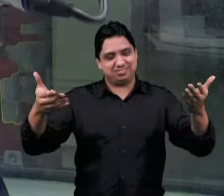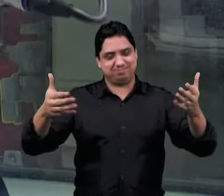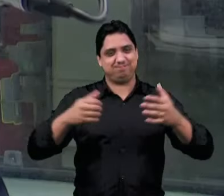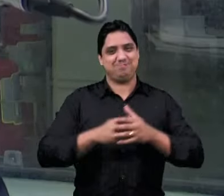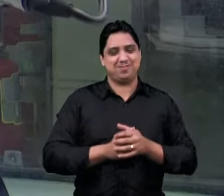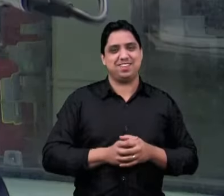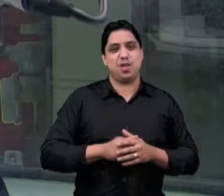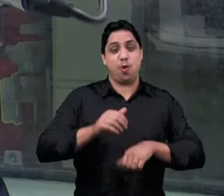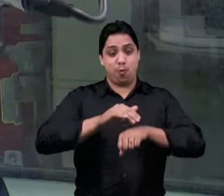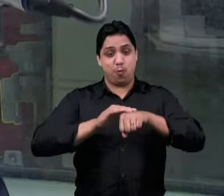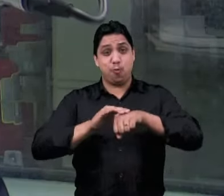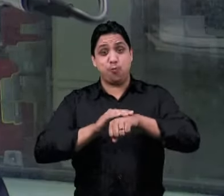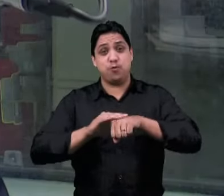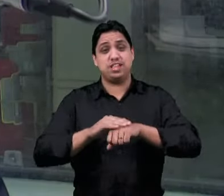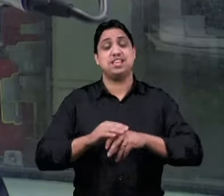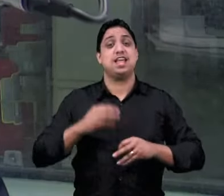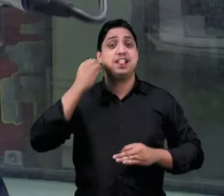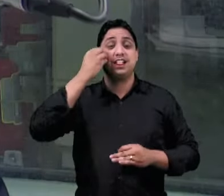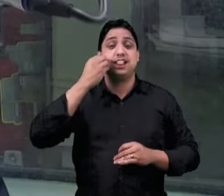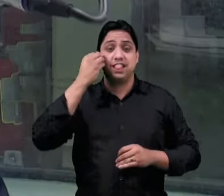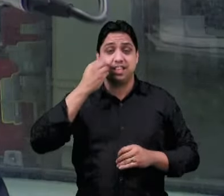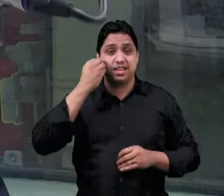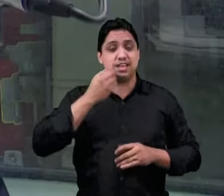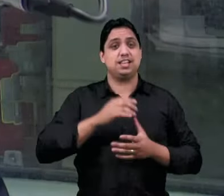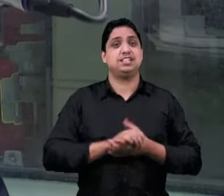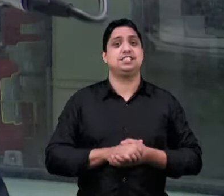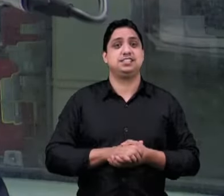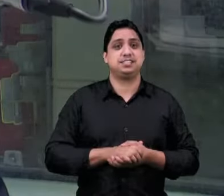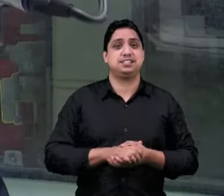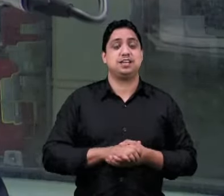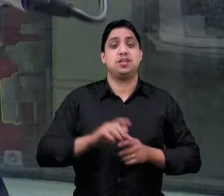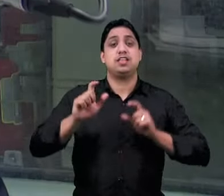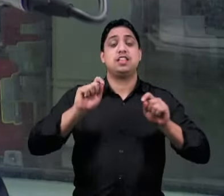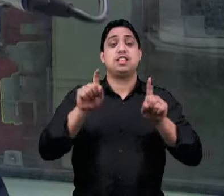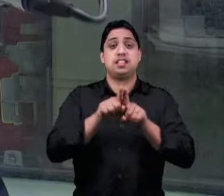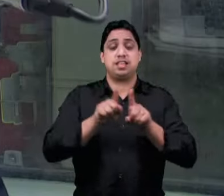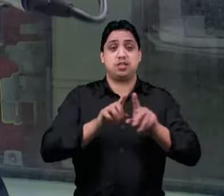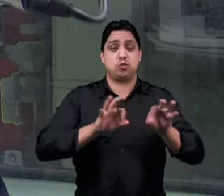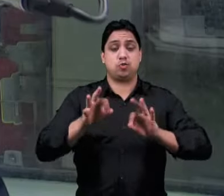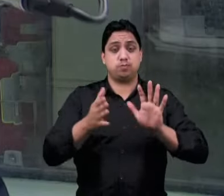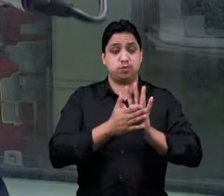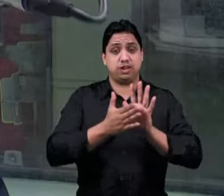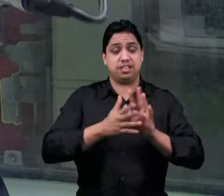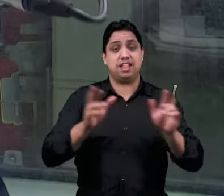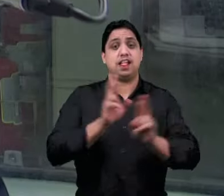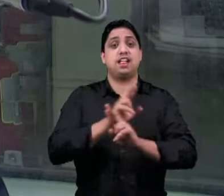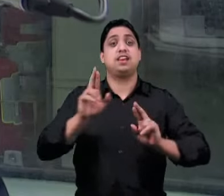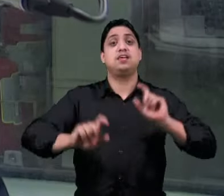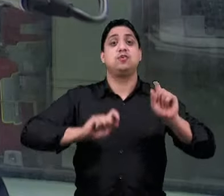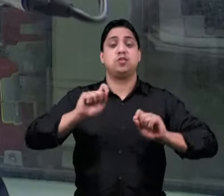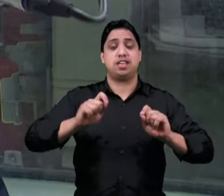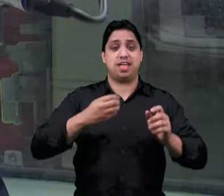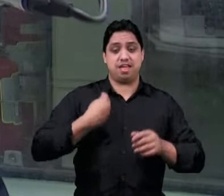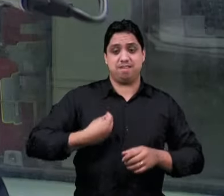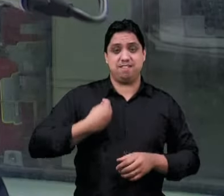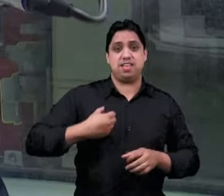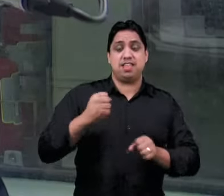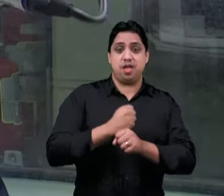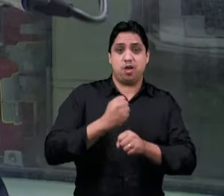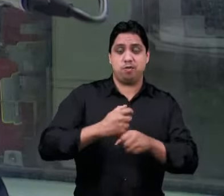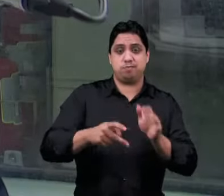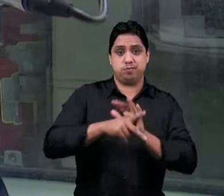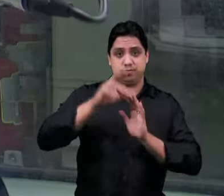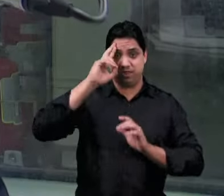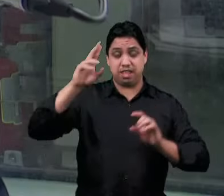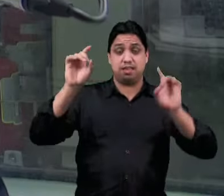um pouquinho da experiência e dos projetos com relação à vida e à obra do Senhor,